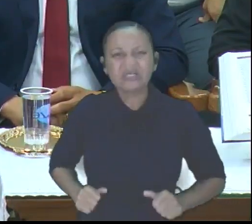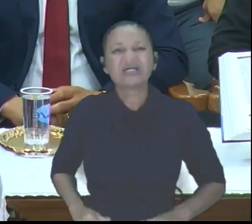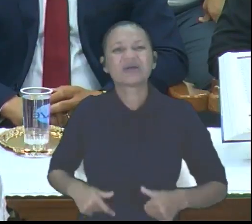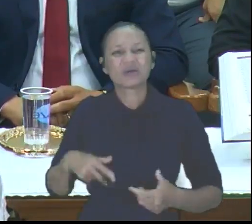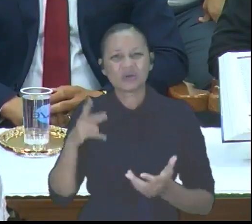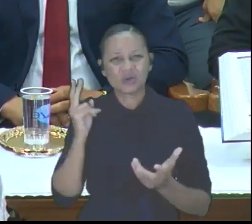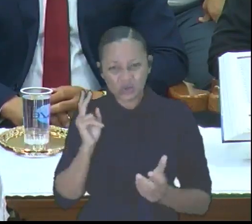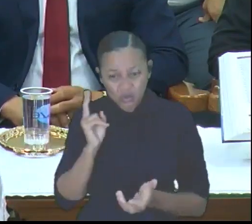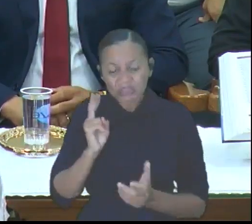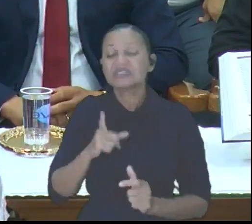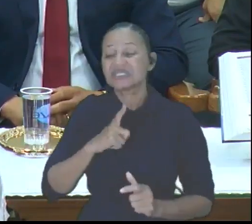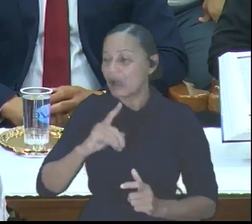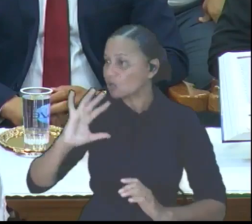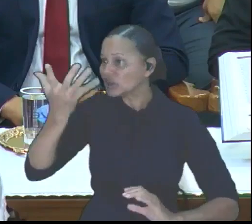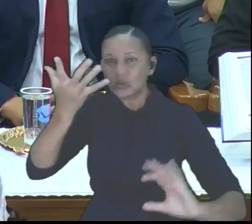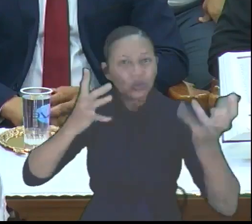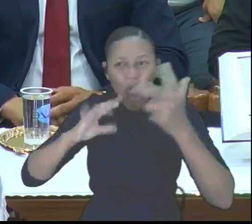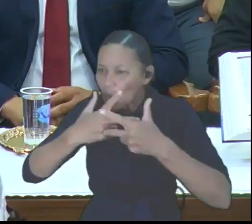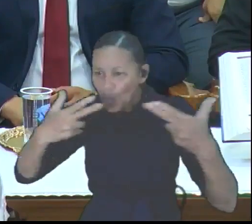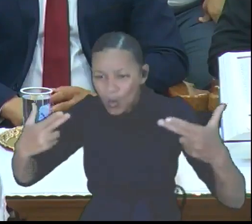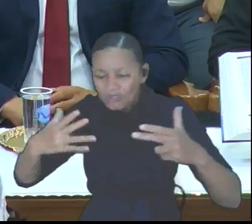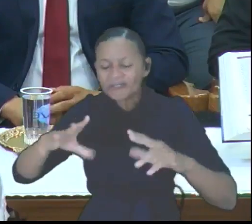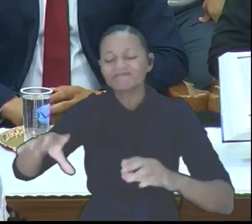Contribuem para o bem